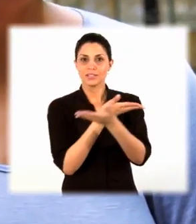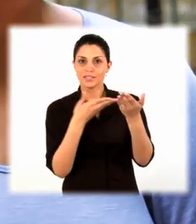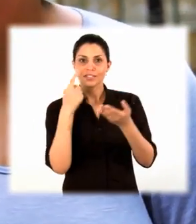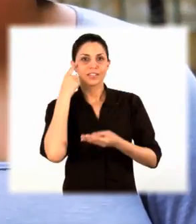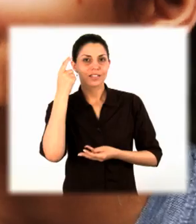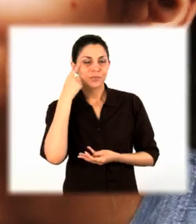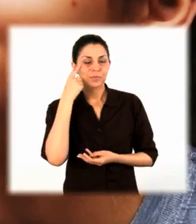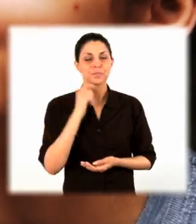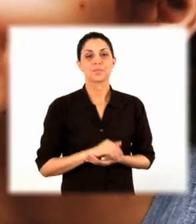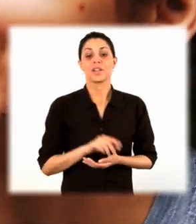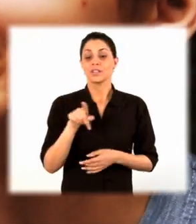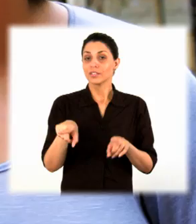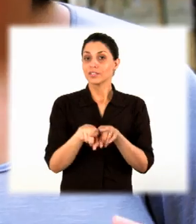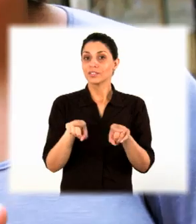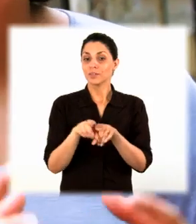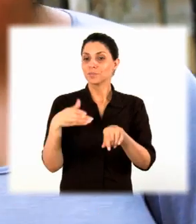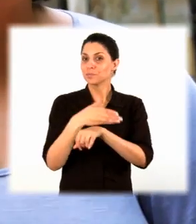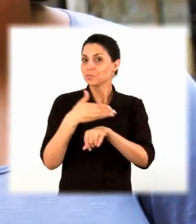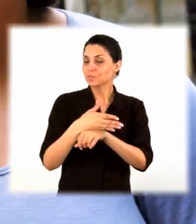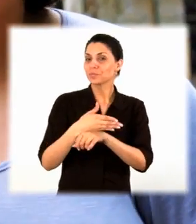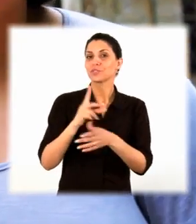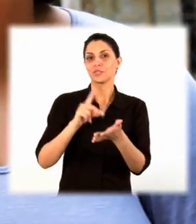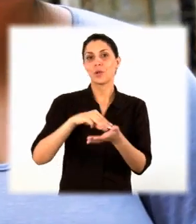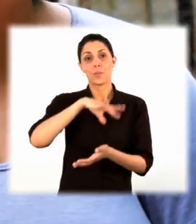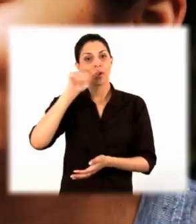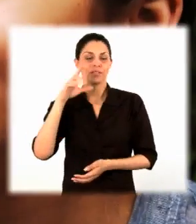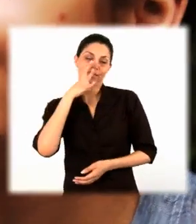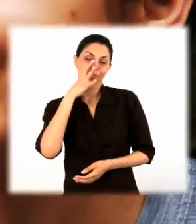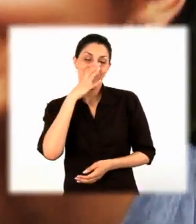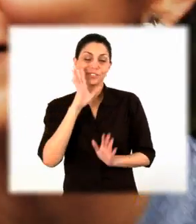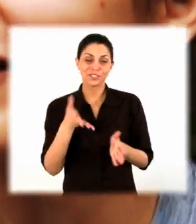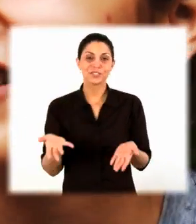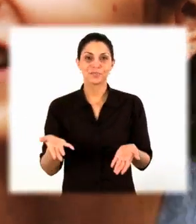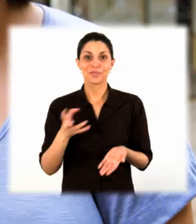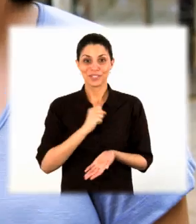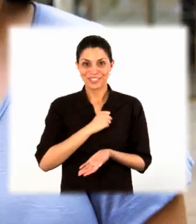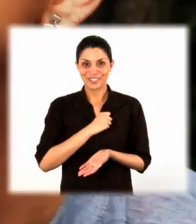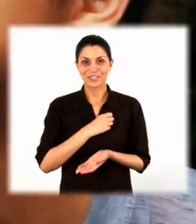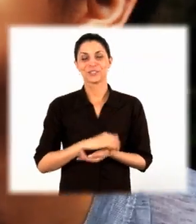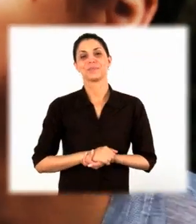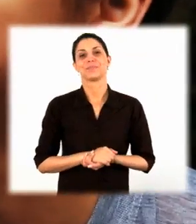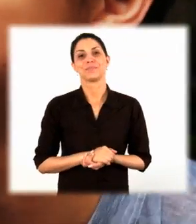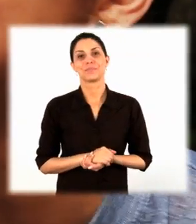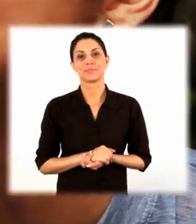algumas ideias e você entrar aí nesse mundo da moda que você tanto admira e aprecia. Gostou?